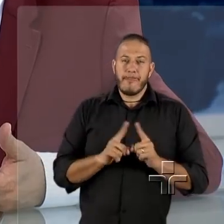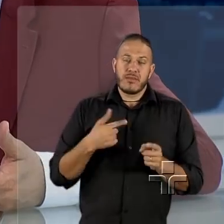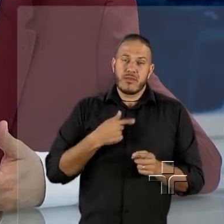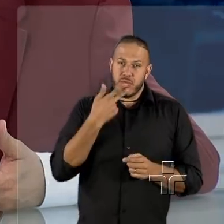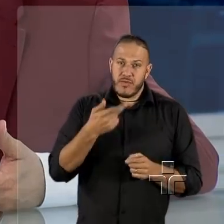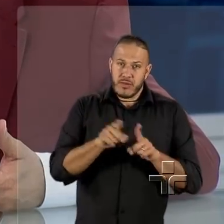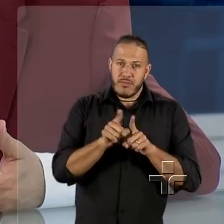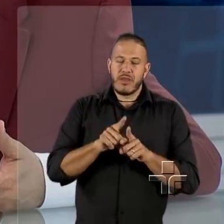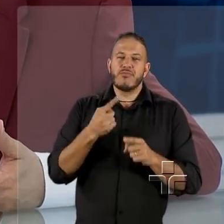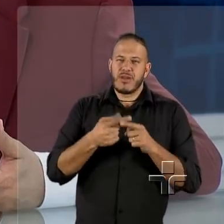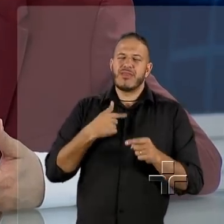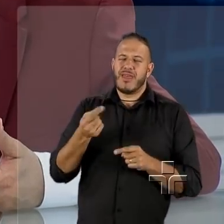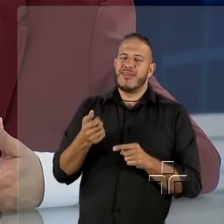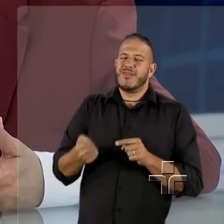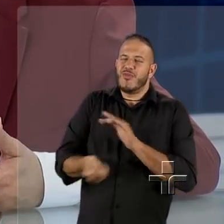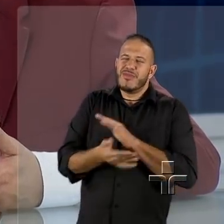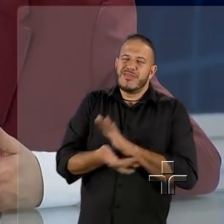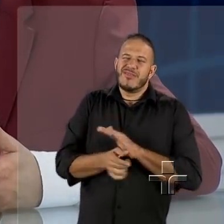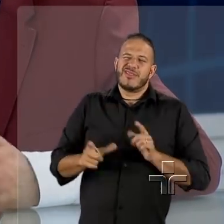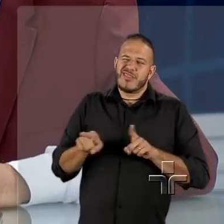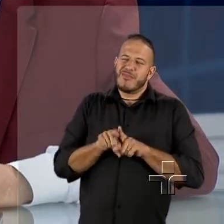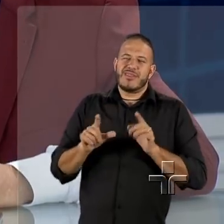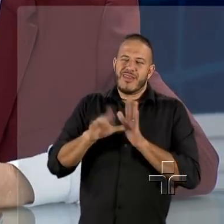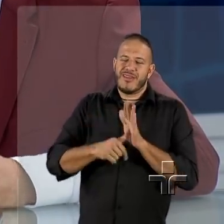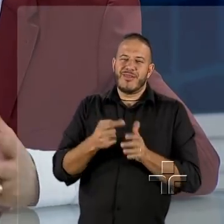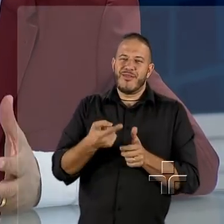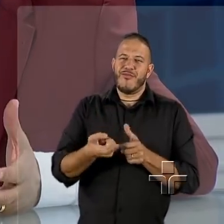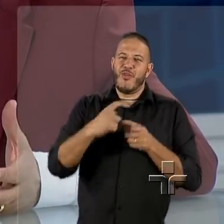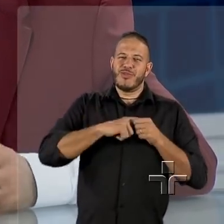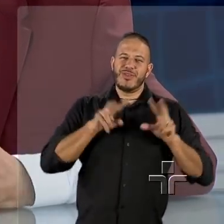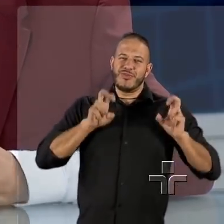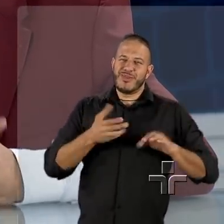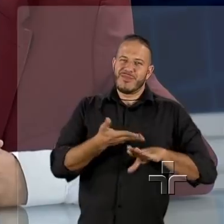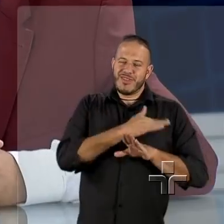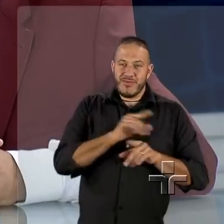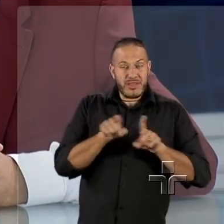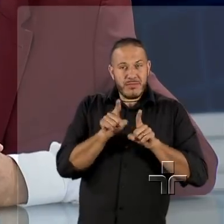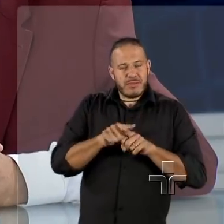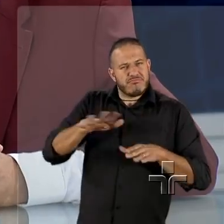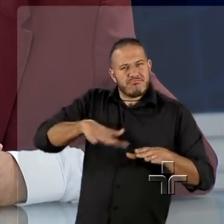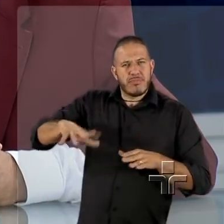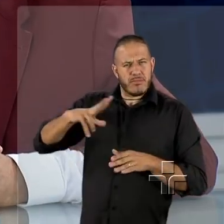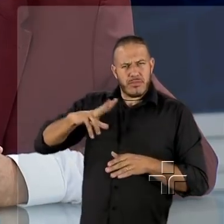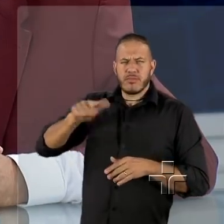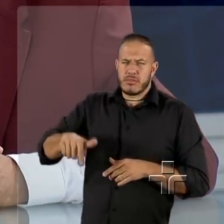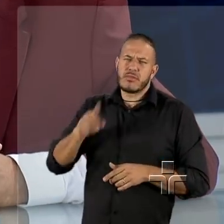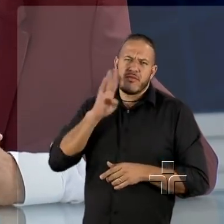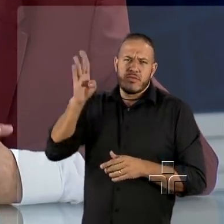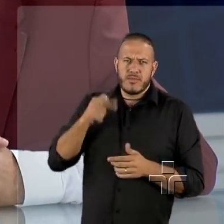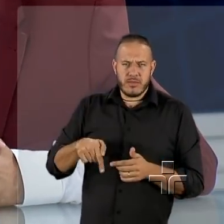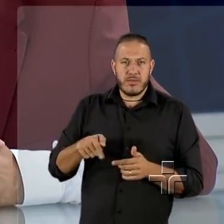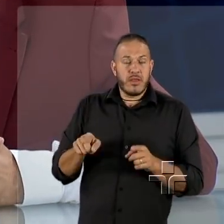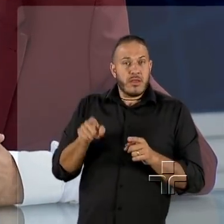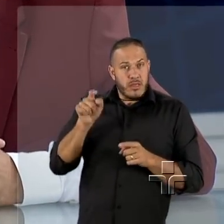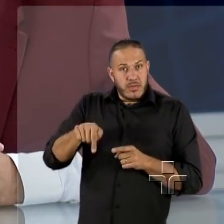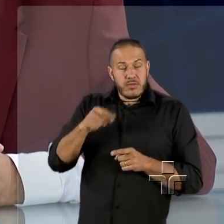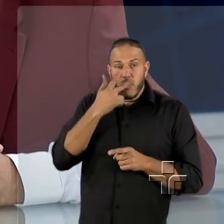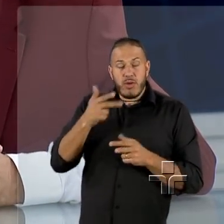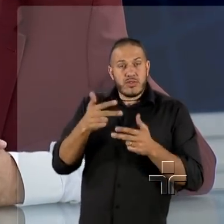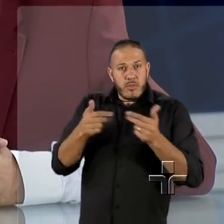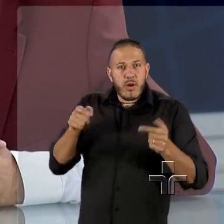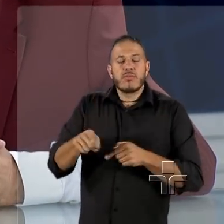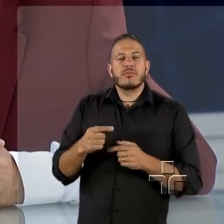nisso, a promover coisas interessantes. São vestibulares gratuitos para pobre, são todos pela